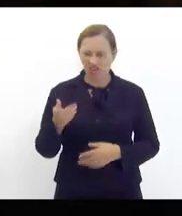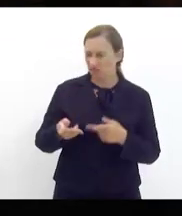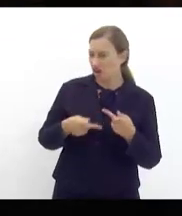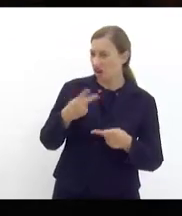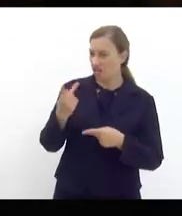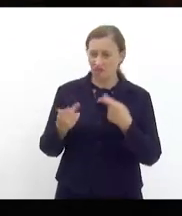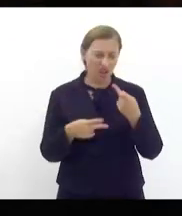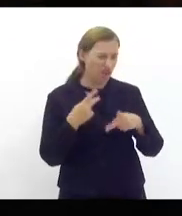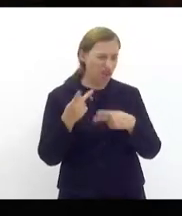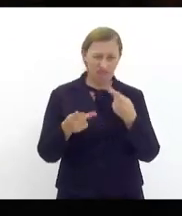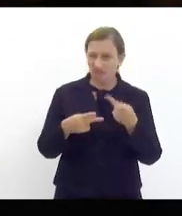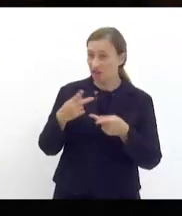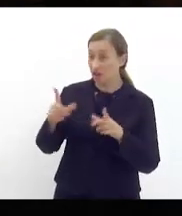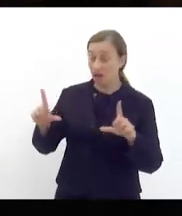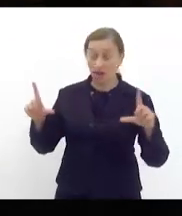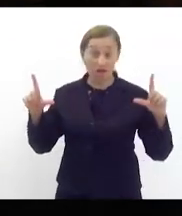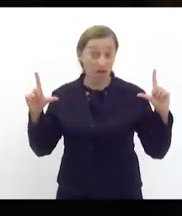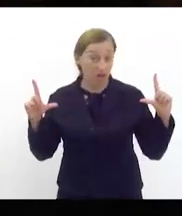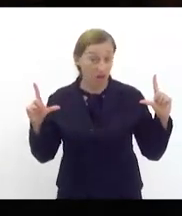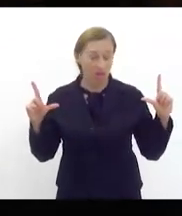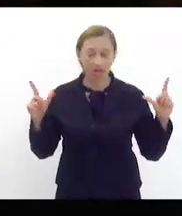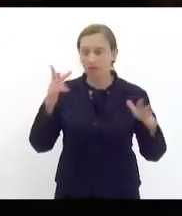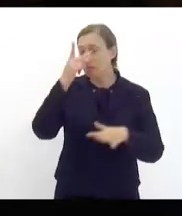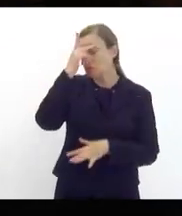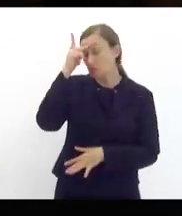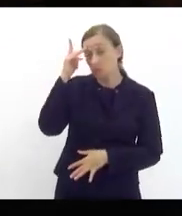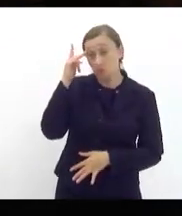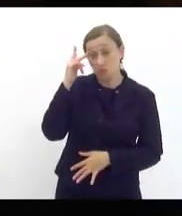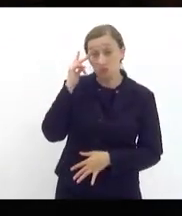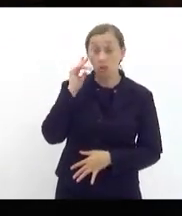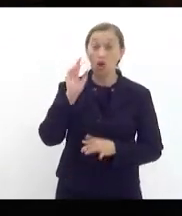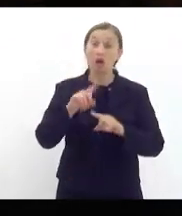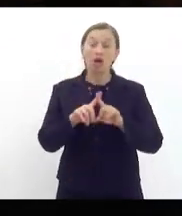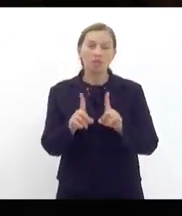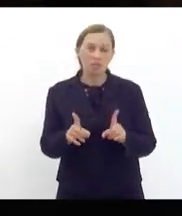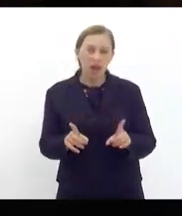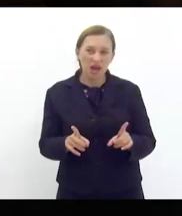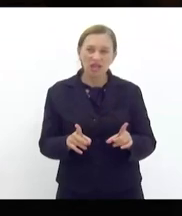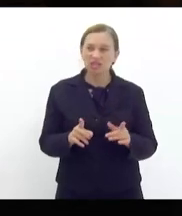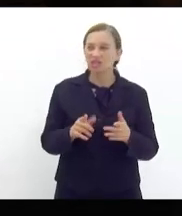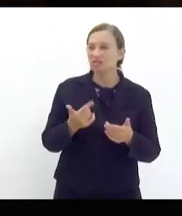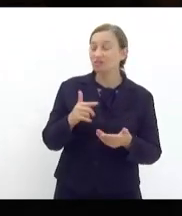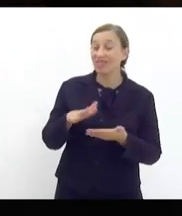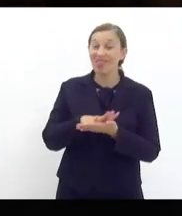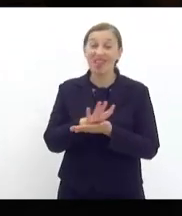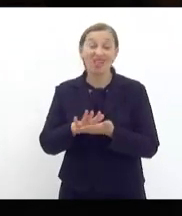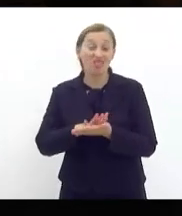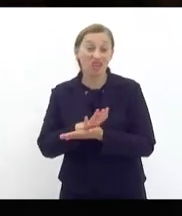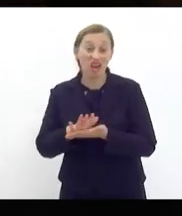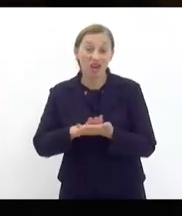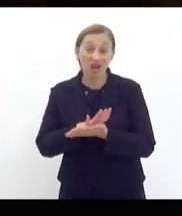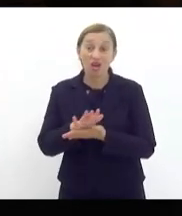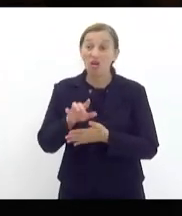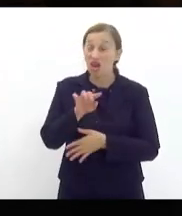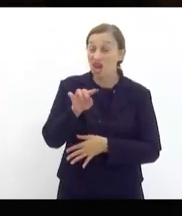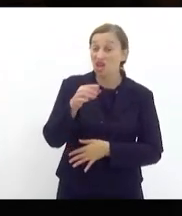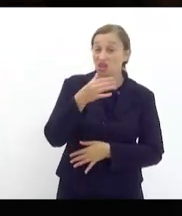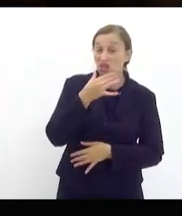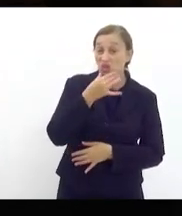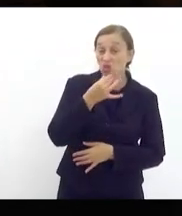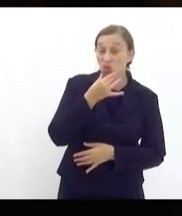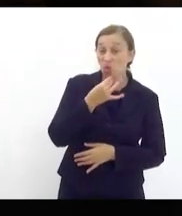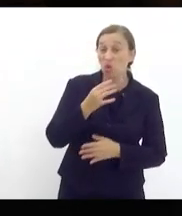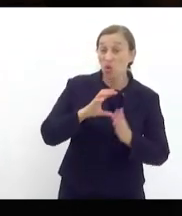gosta de se mostrar a pessoa mediadora mas que de mediador não tem nada esse cara o